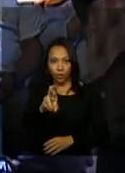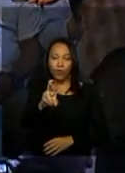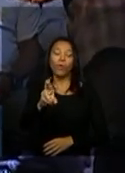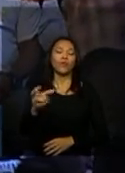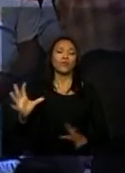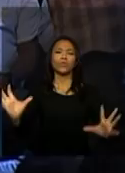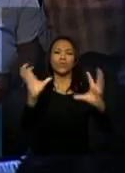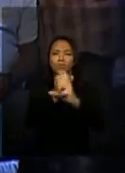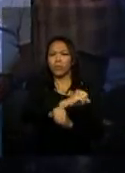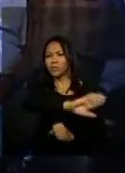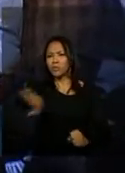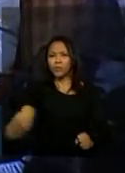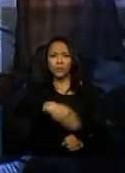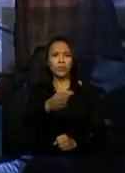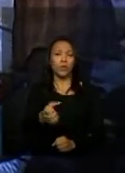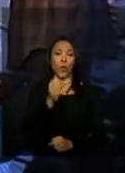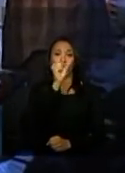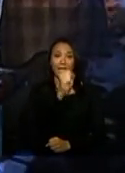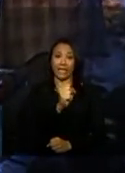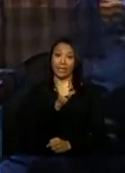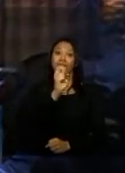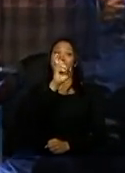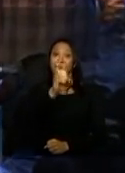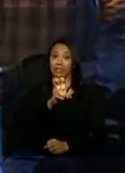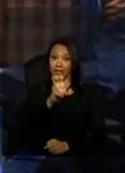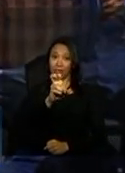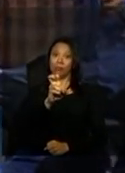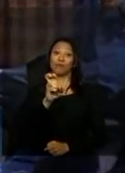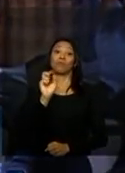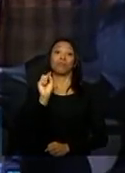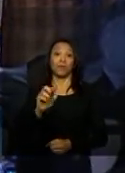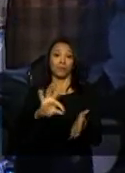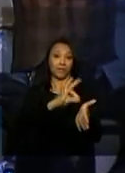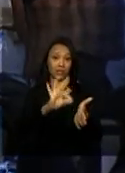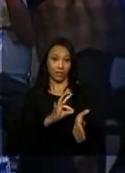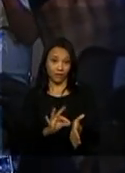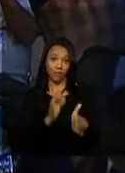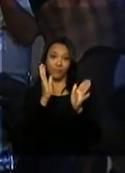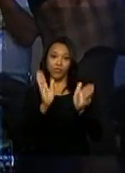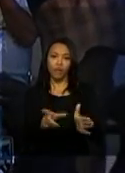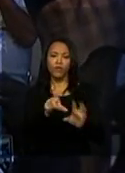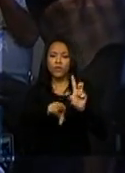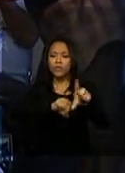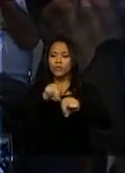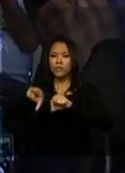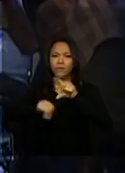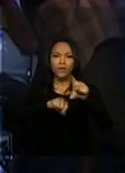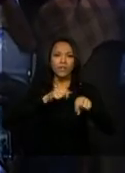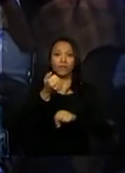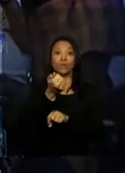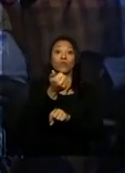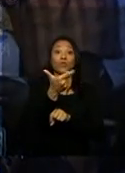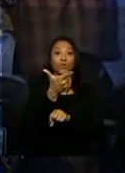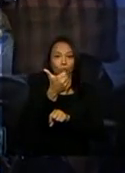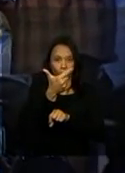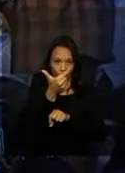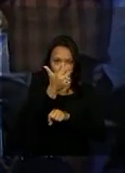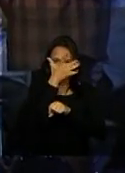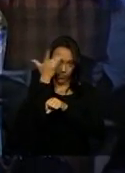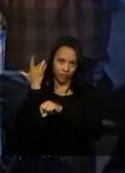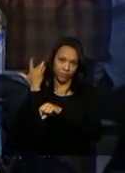foram 85 inscritos nessa edição do prêmio e destes foram escolhidos, então, 12